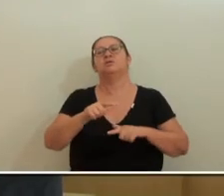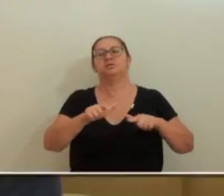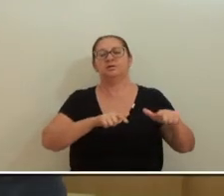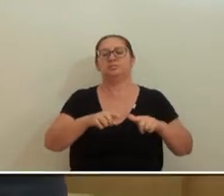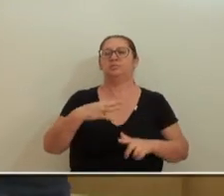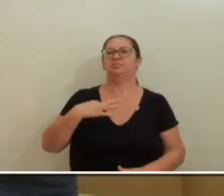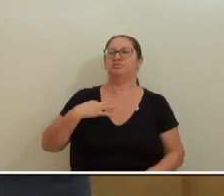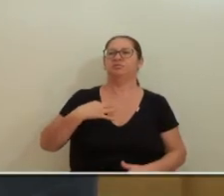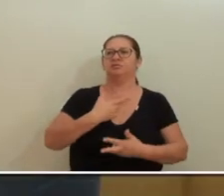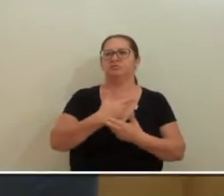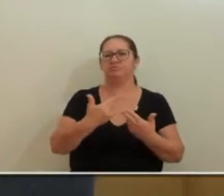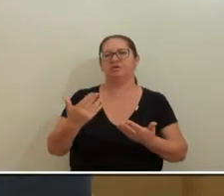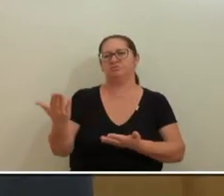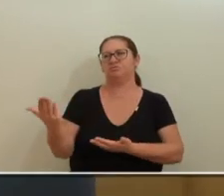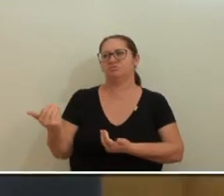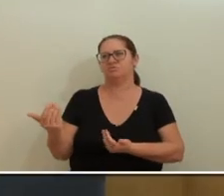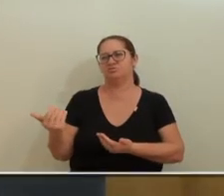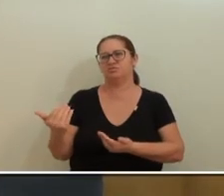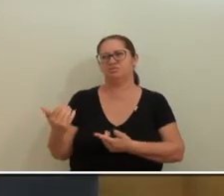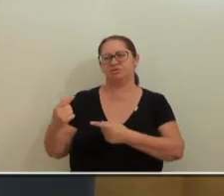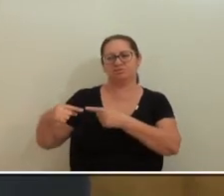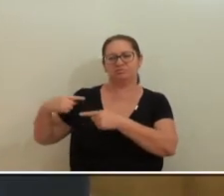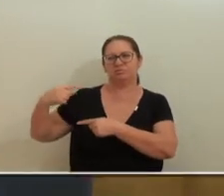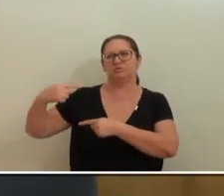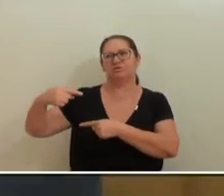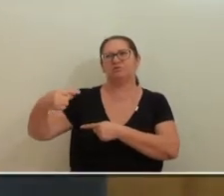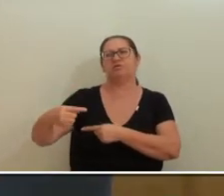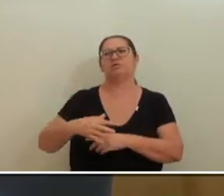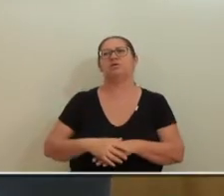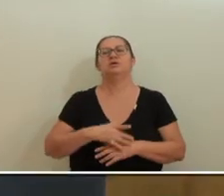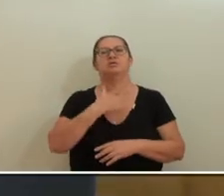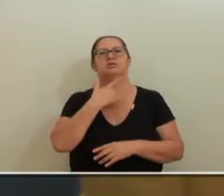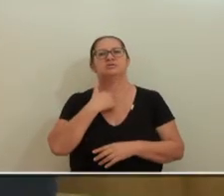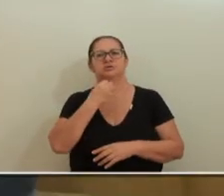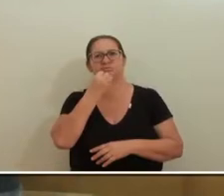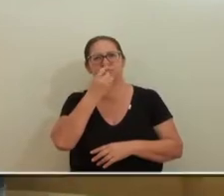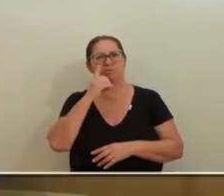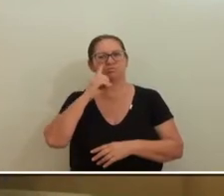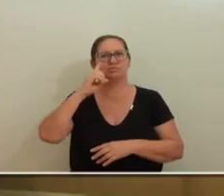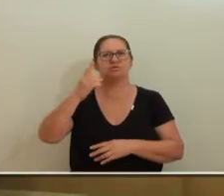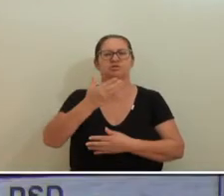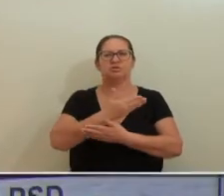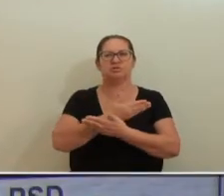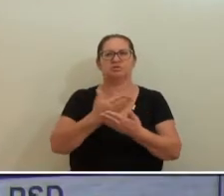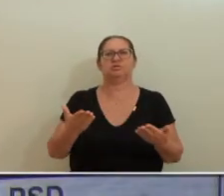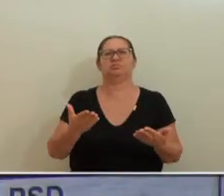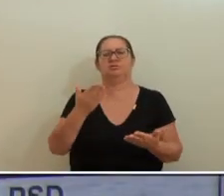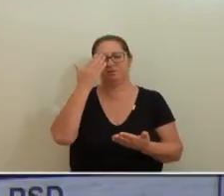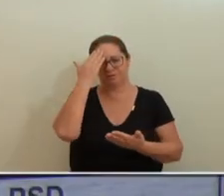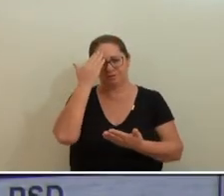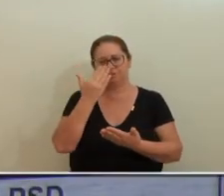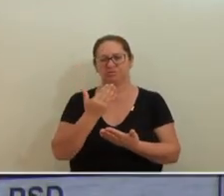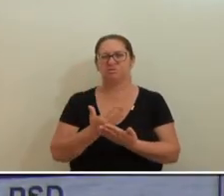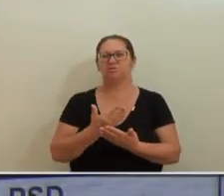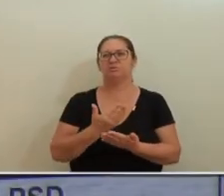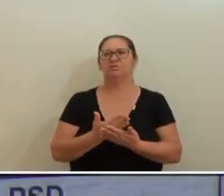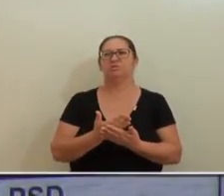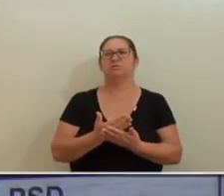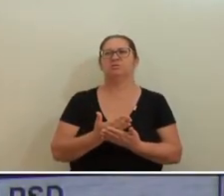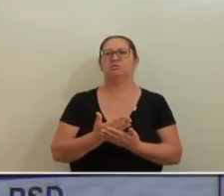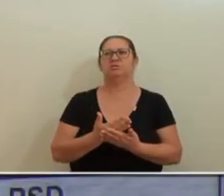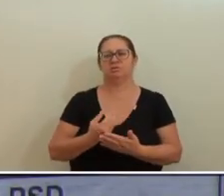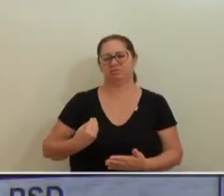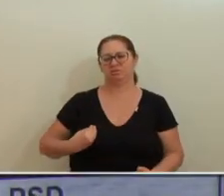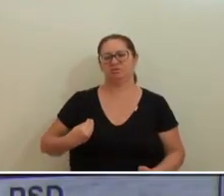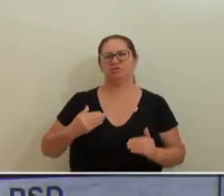inúmeras gerações de jovens e desejo um excelente dia a todos. É com imensa gratidão pela presença